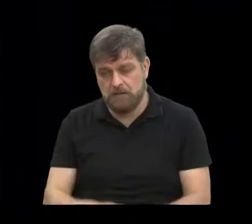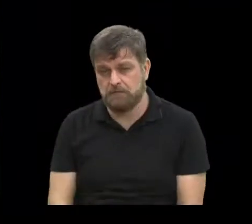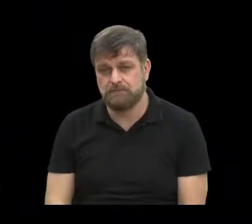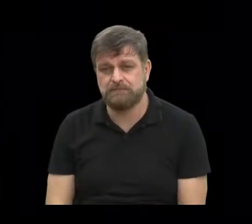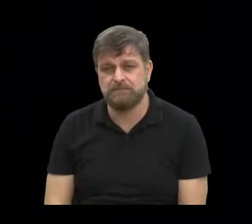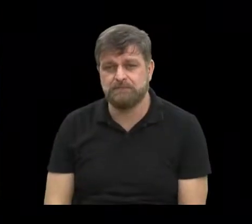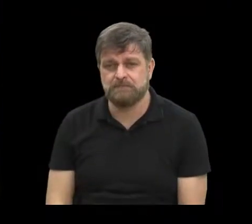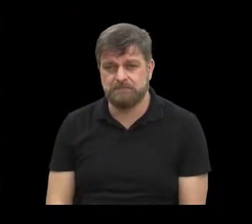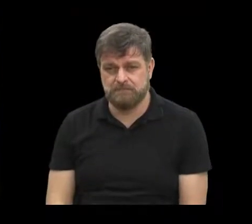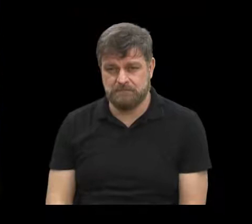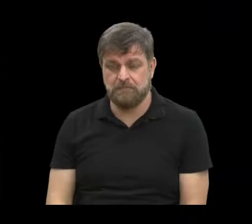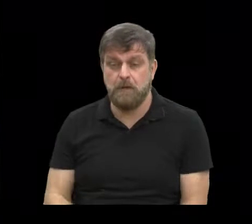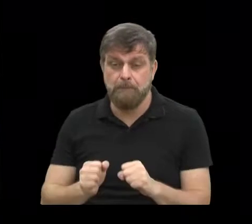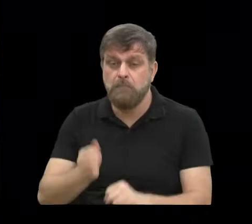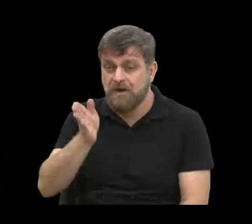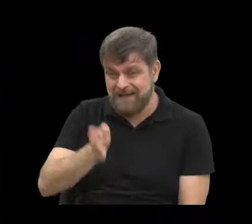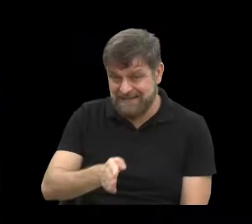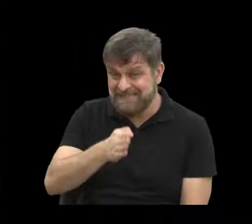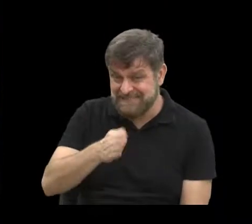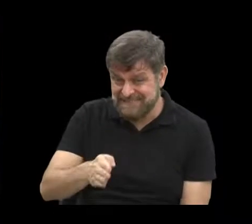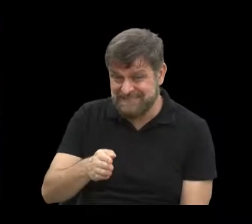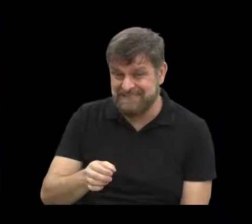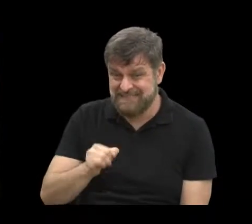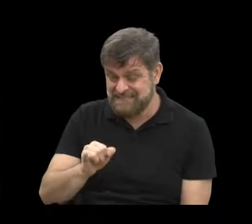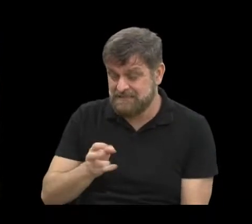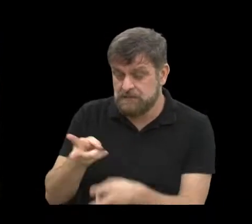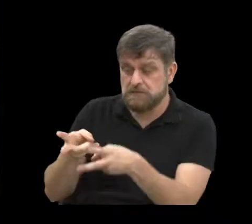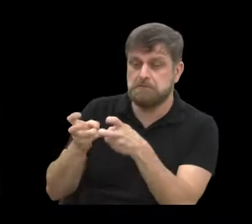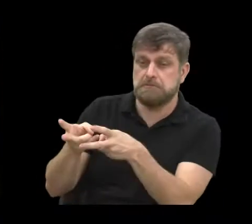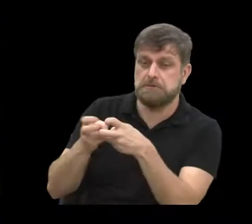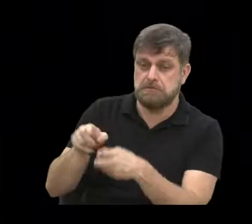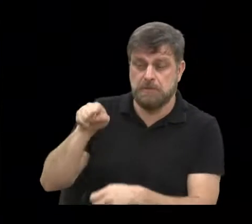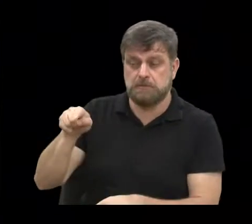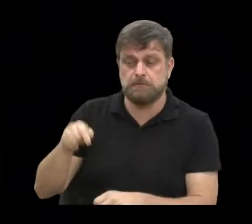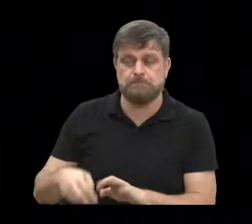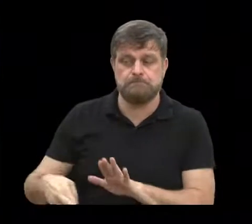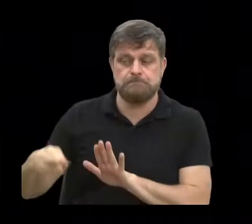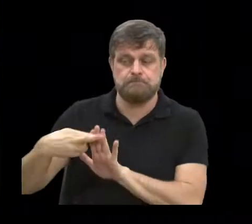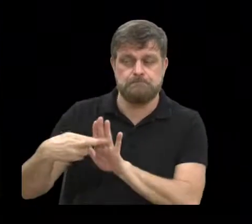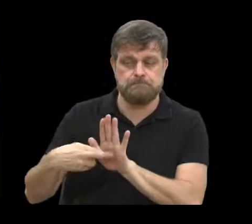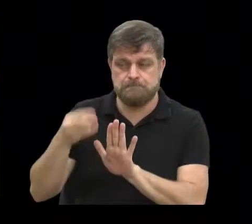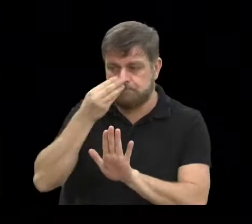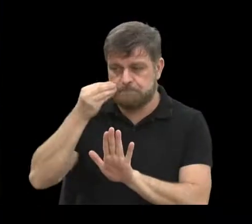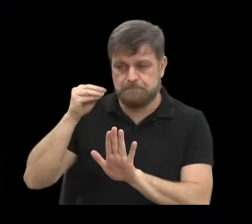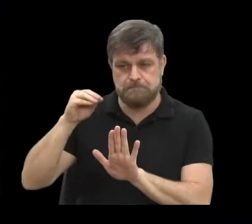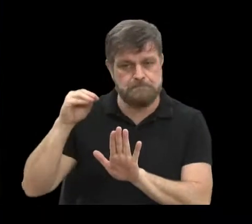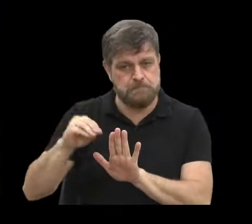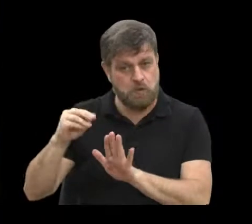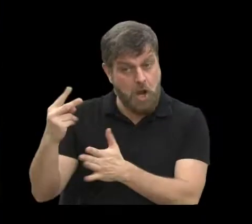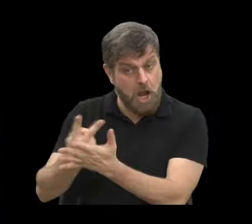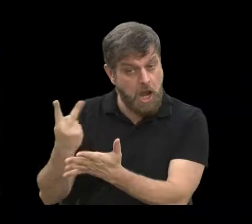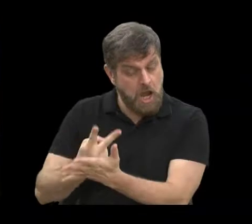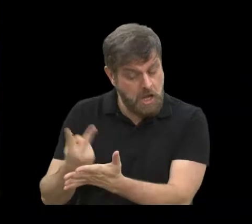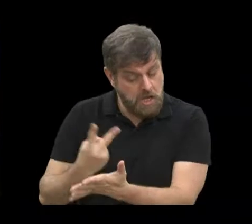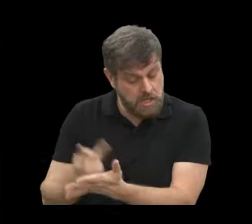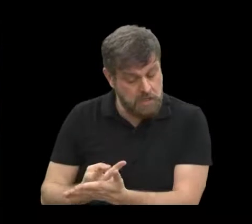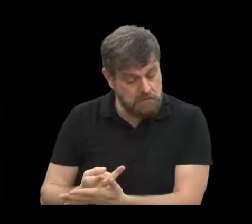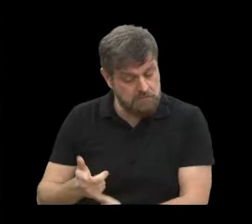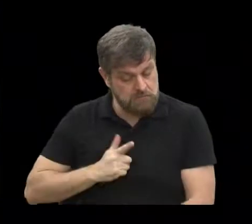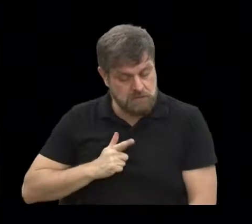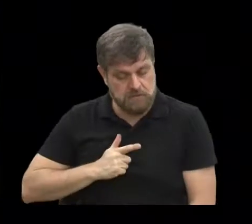Ele pode ser cancelado se for observada qualquer irregularidade na sua concessão ou na